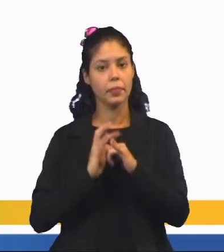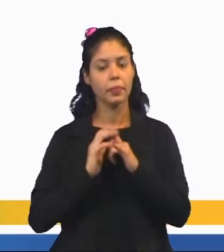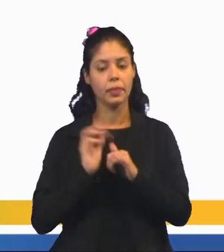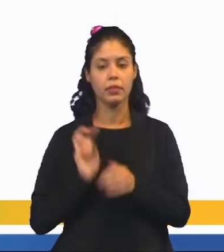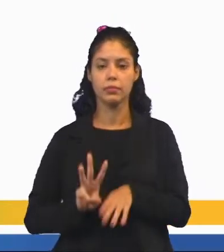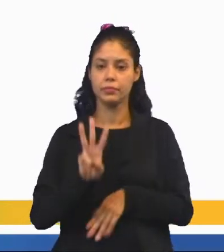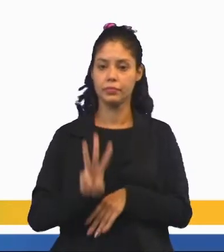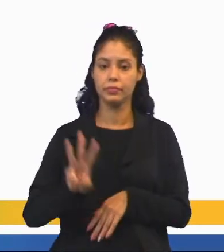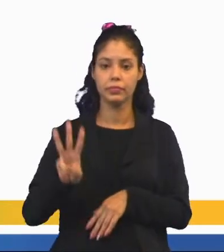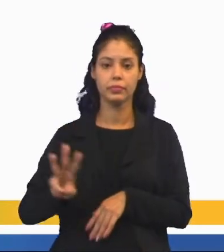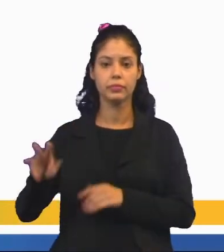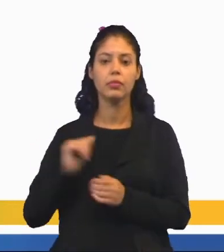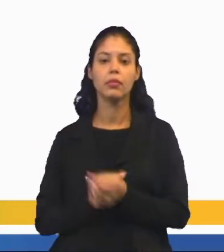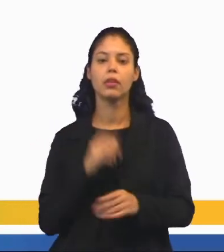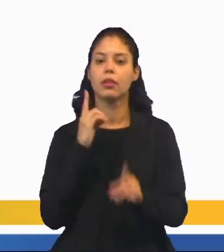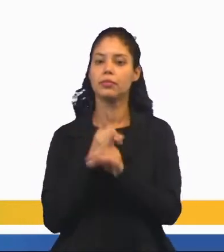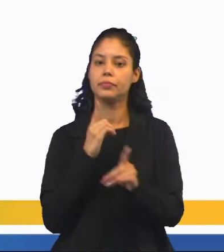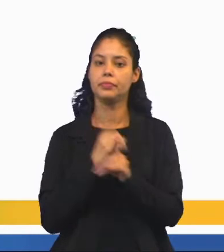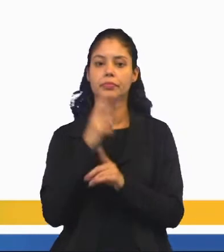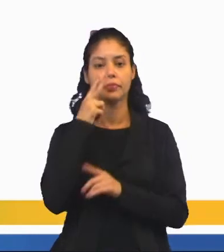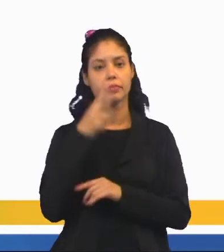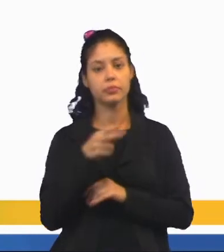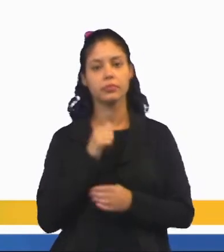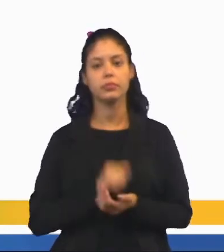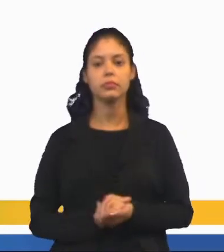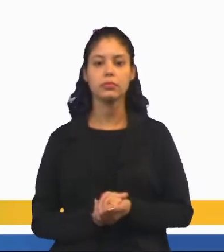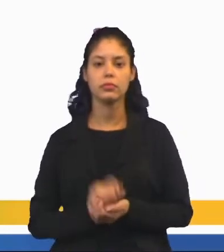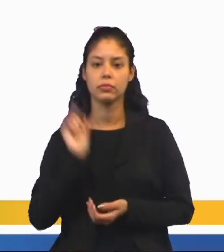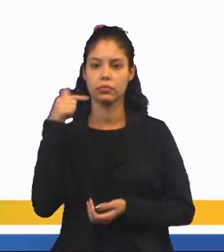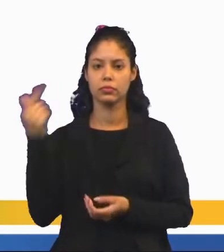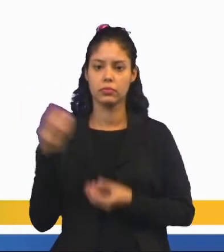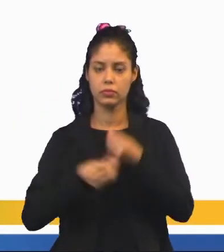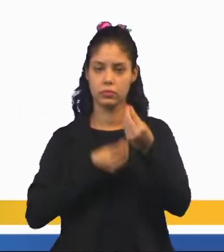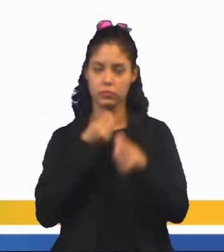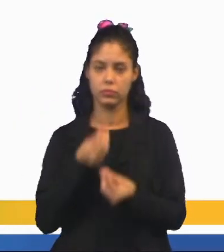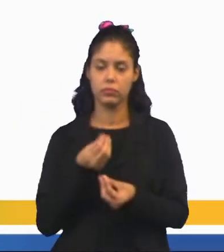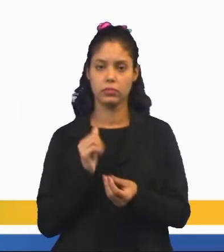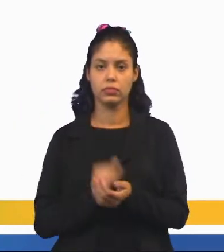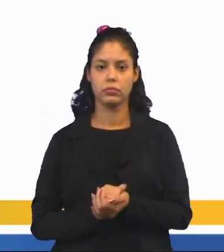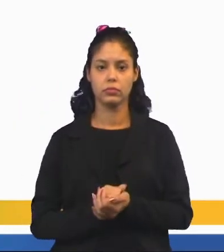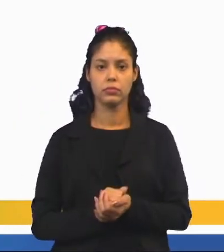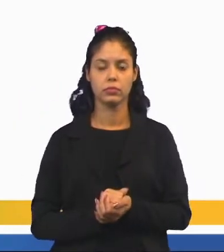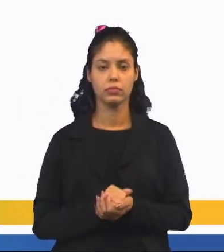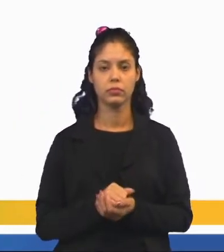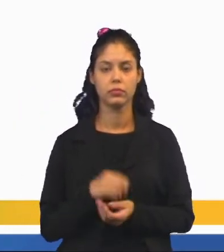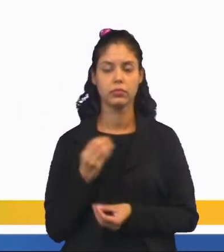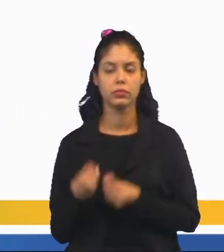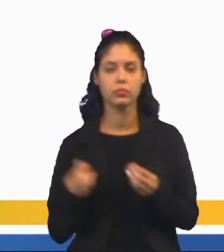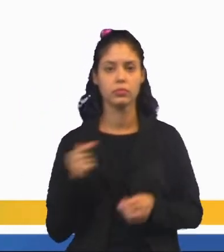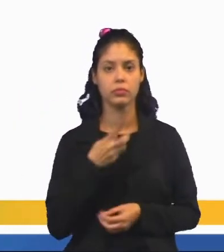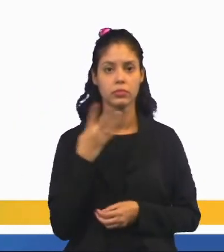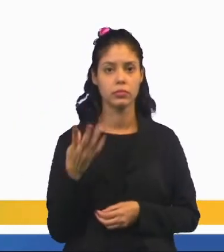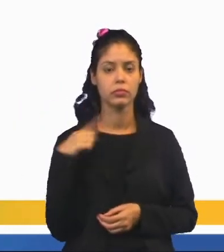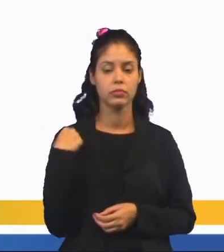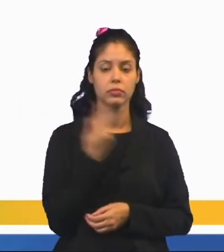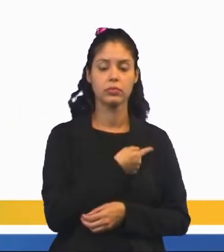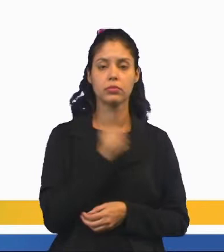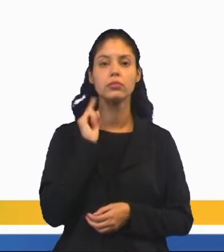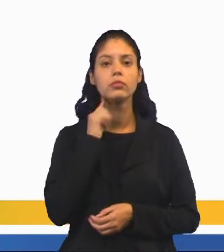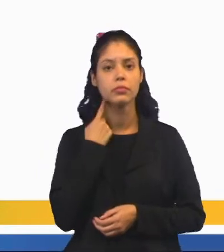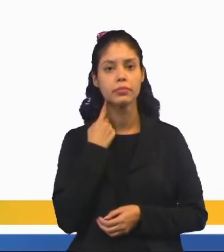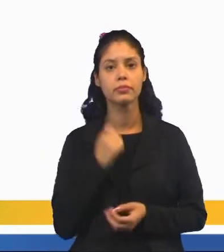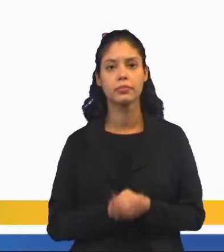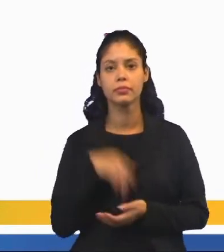nesse link e descobrir outras formas, né? Descobrir como a quantidade de lixo que nós